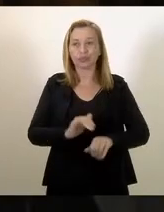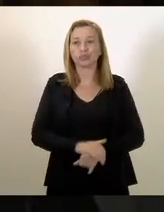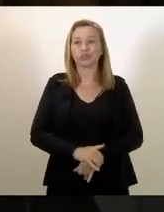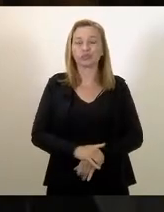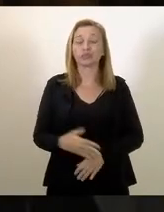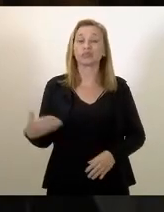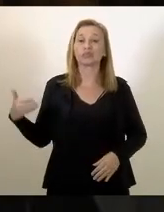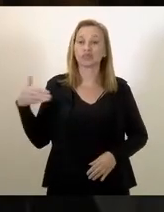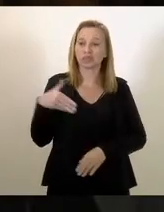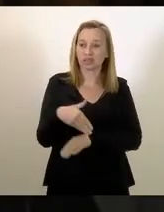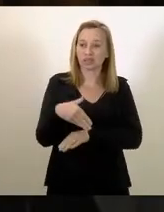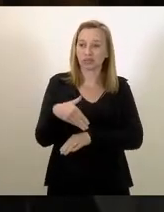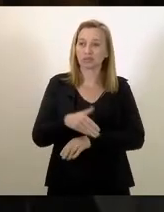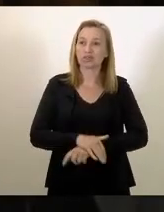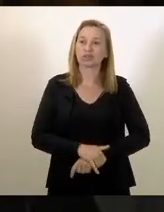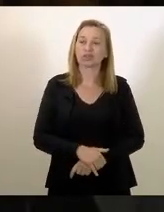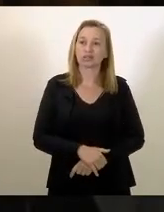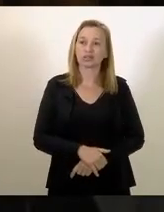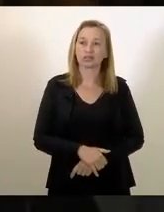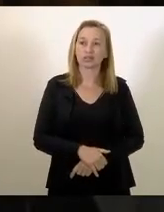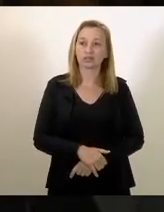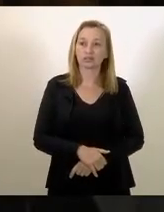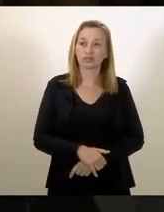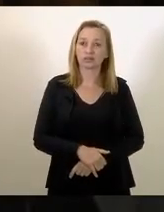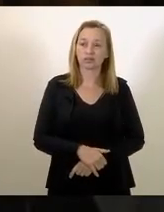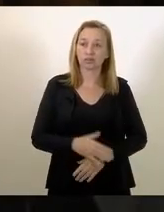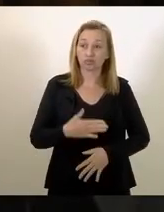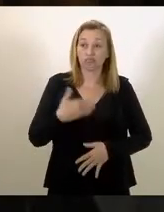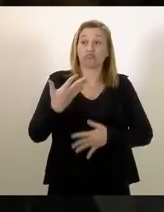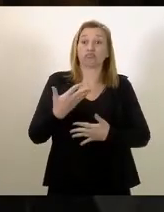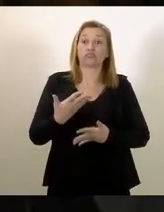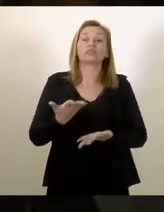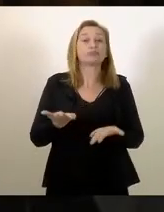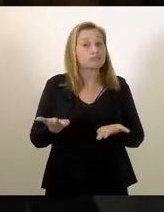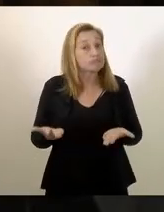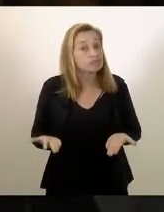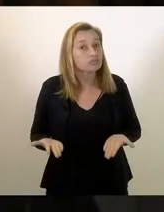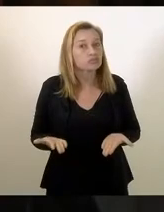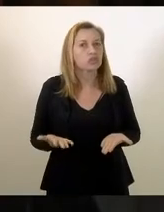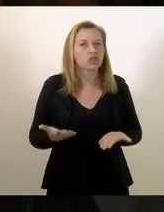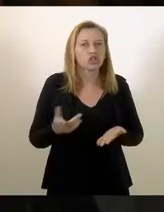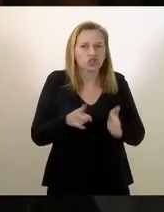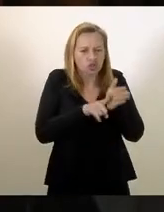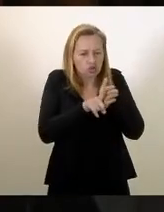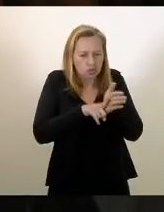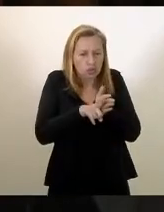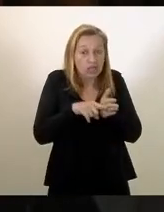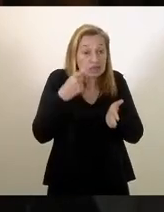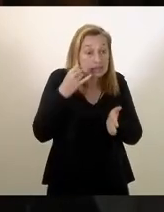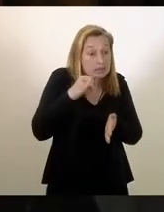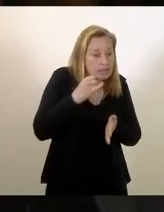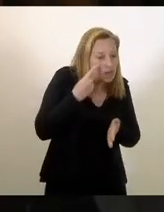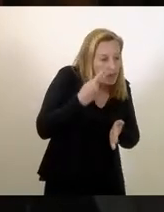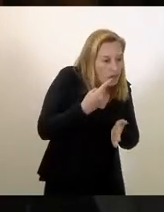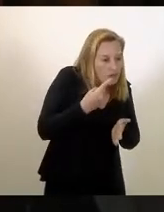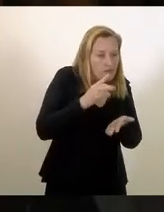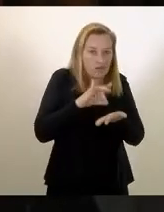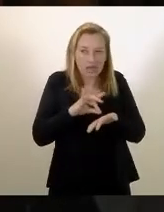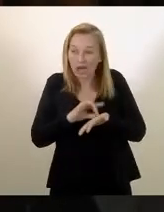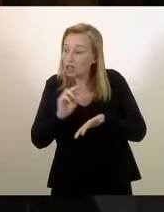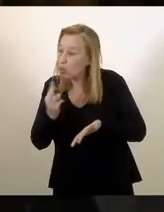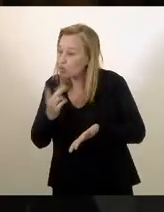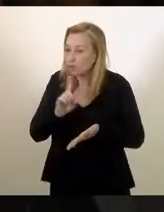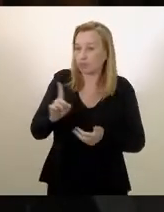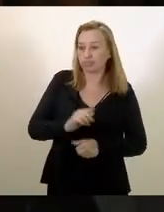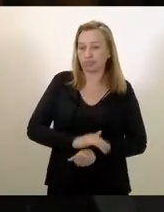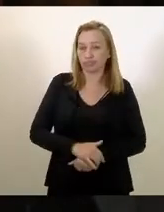entramos quase num surto de verificar se é verdade ou não é verdade